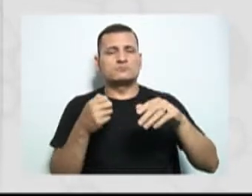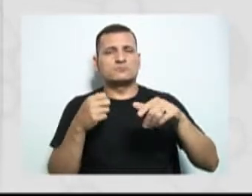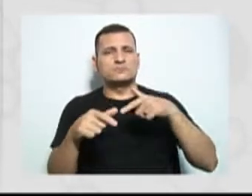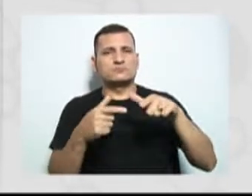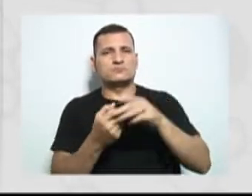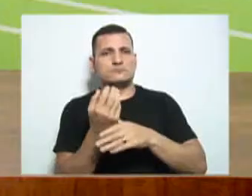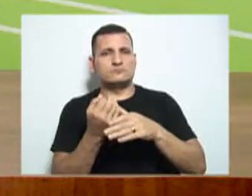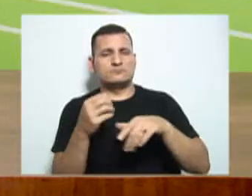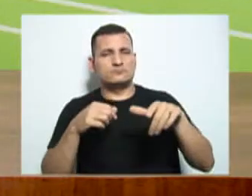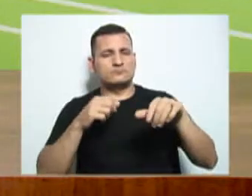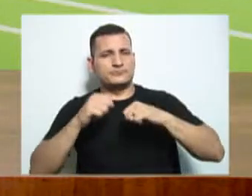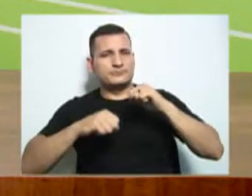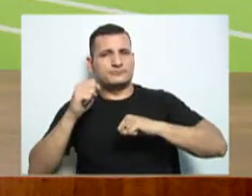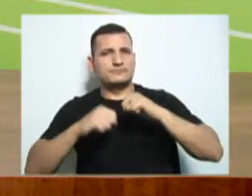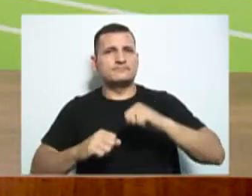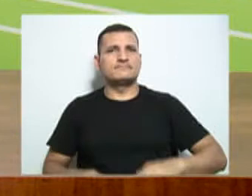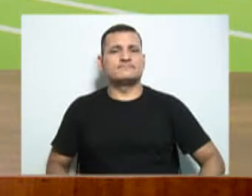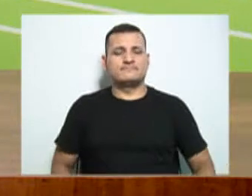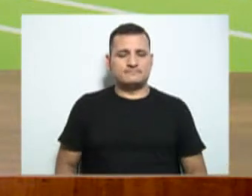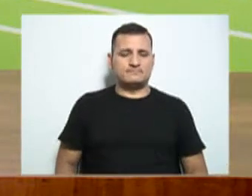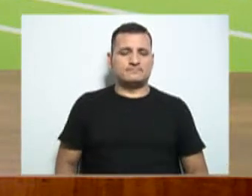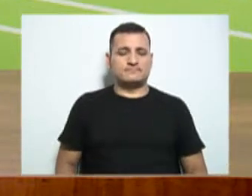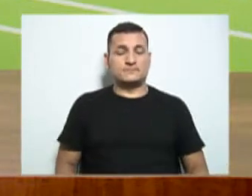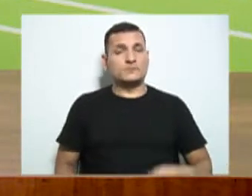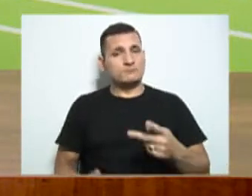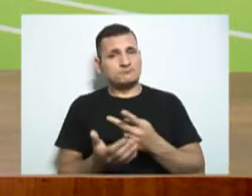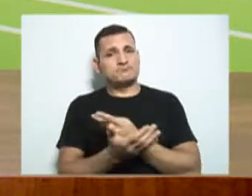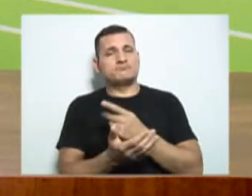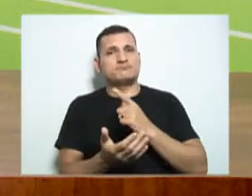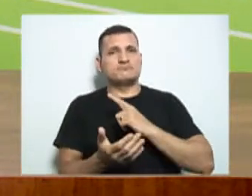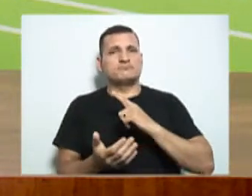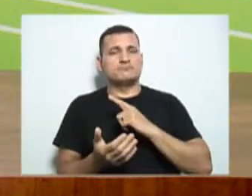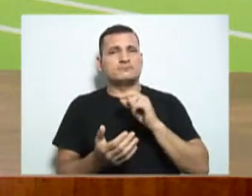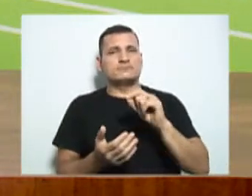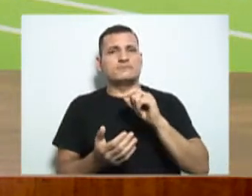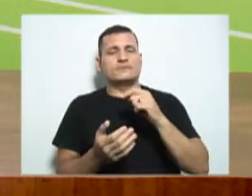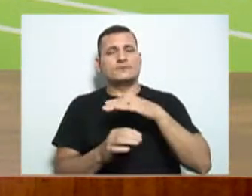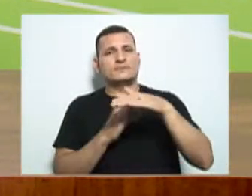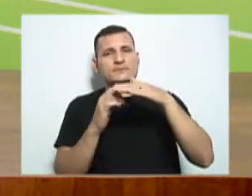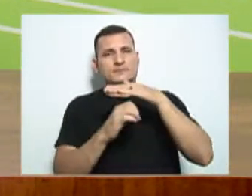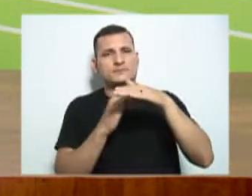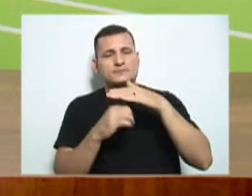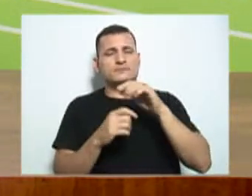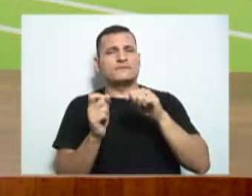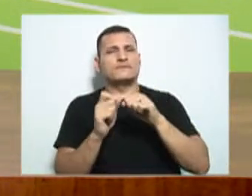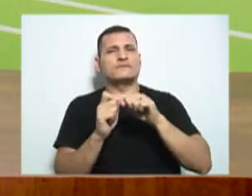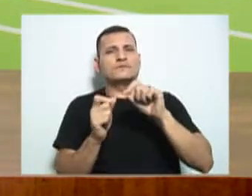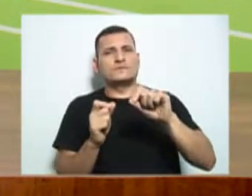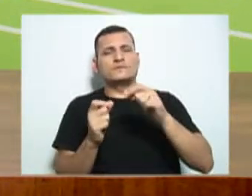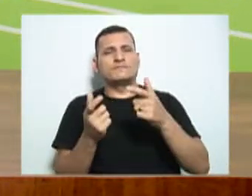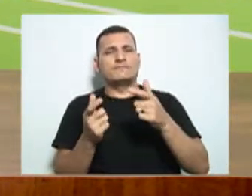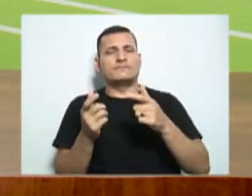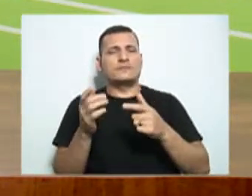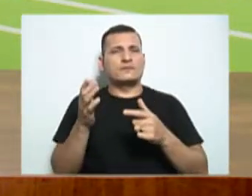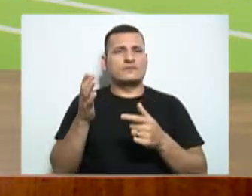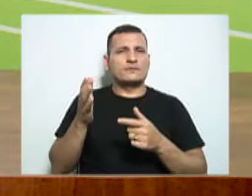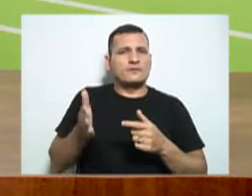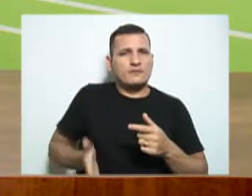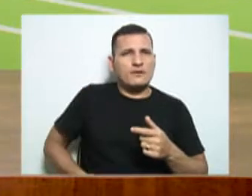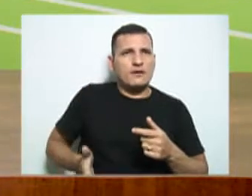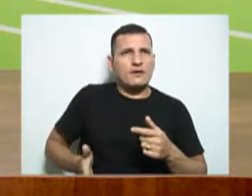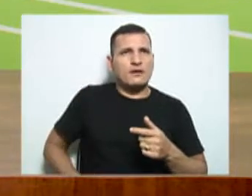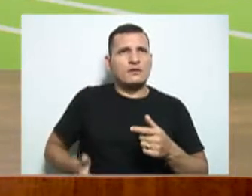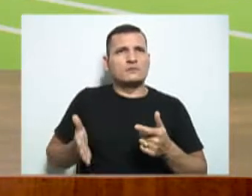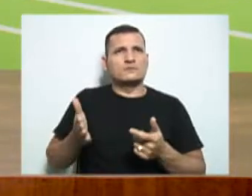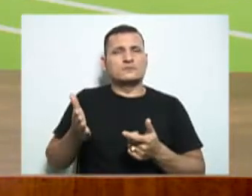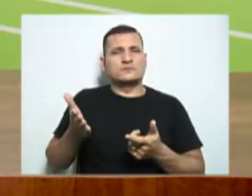isso acontece muito com as empresas, com as confecções, né, que fabricam calças, jeans,